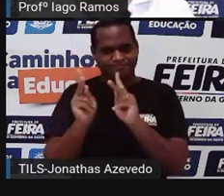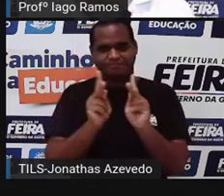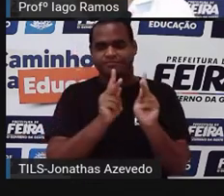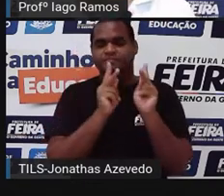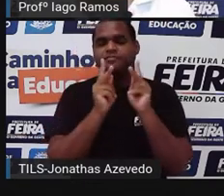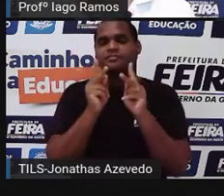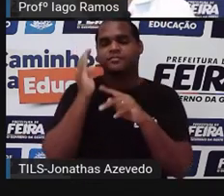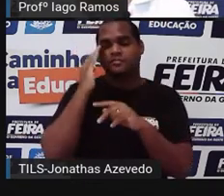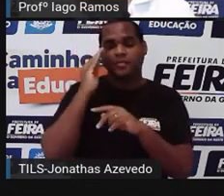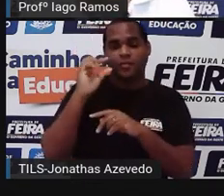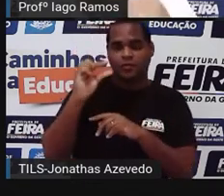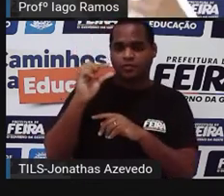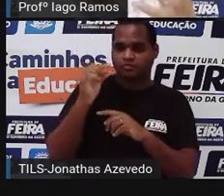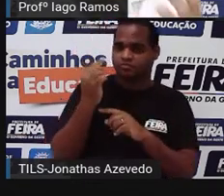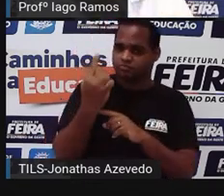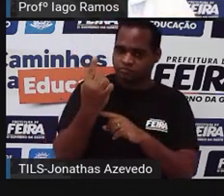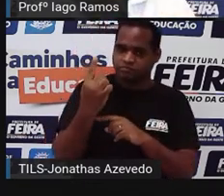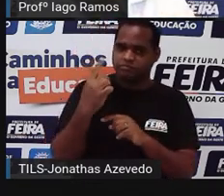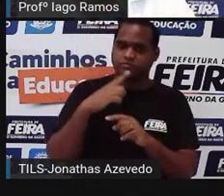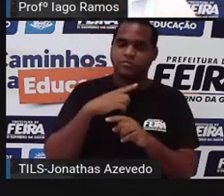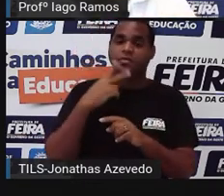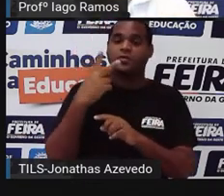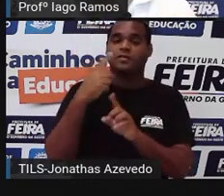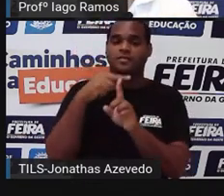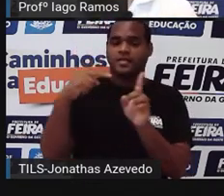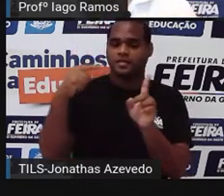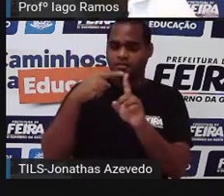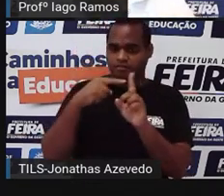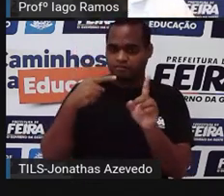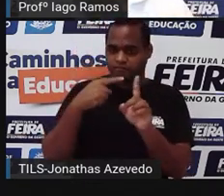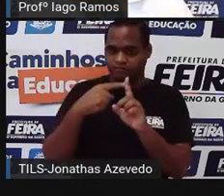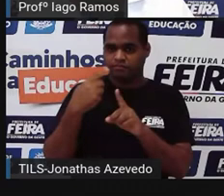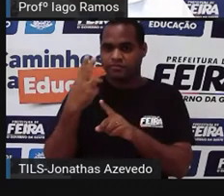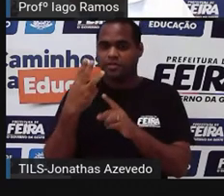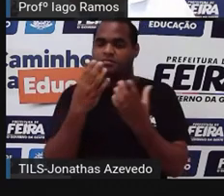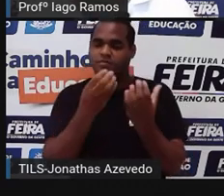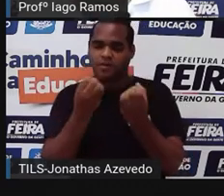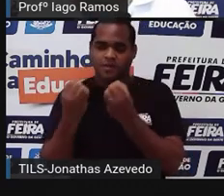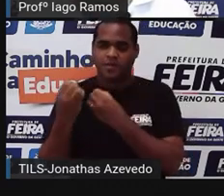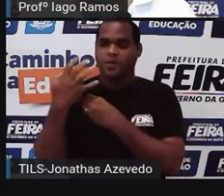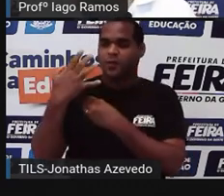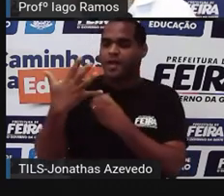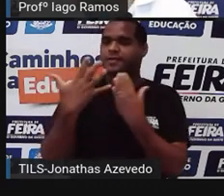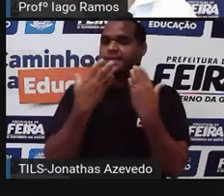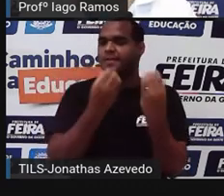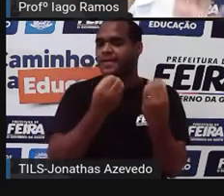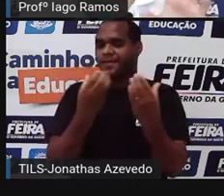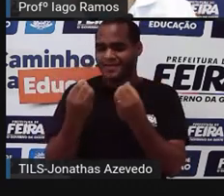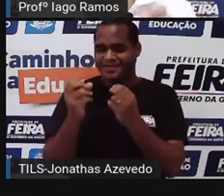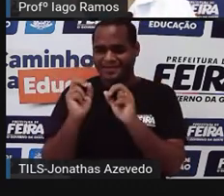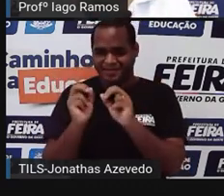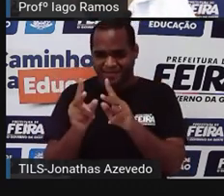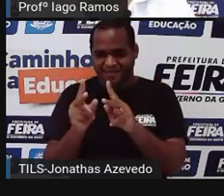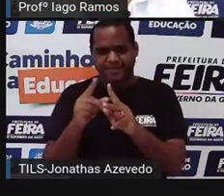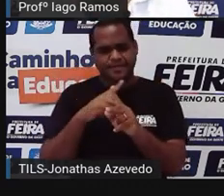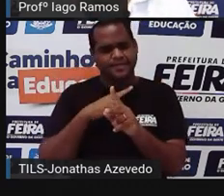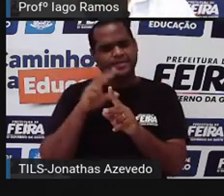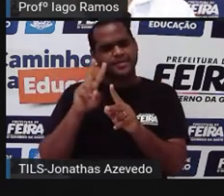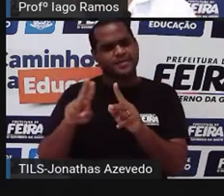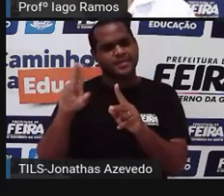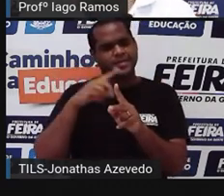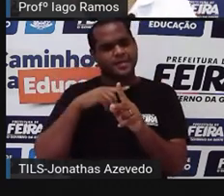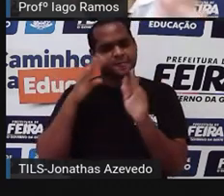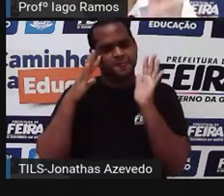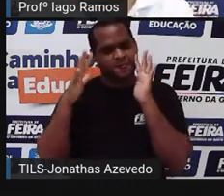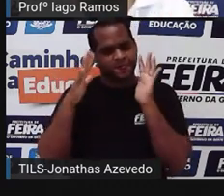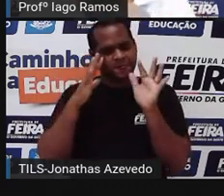entendeu pouco número 12 metade três maioria quatro bastante a gente sempre usa esse